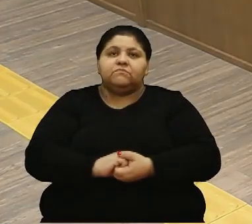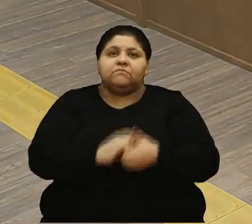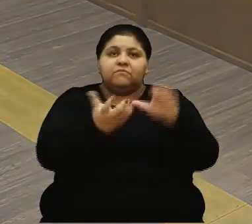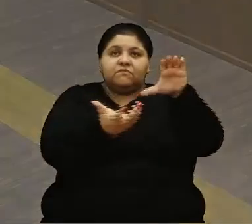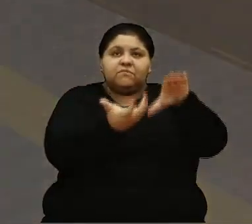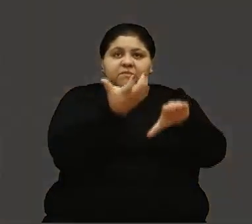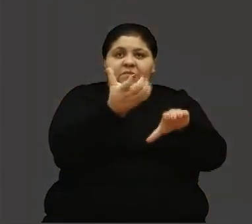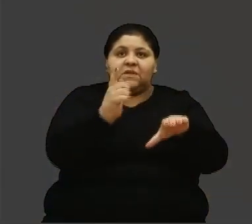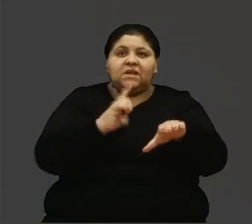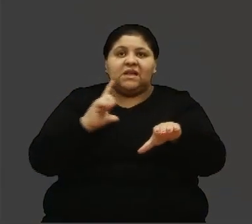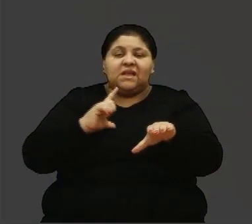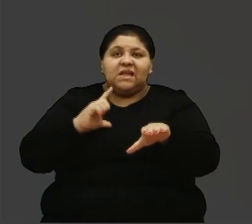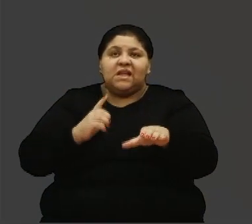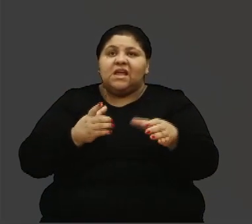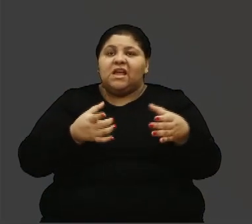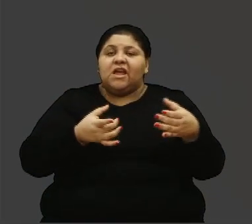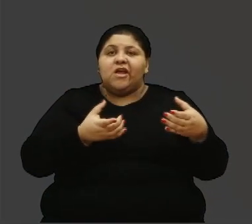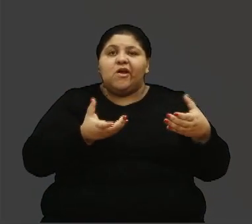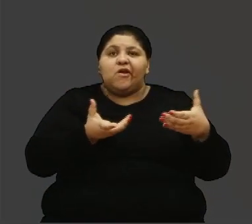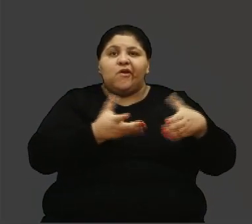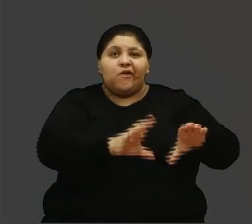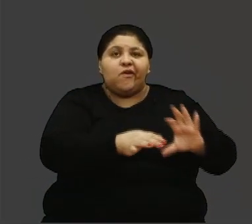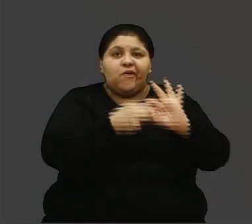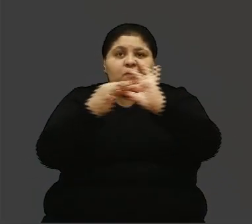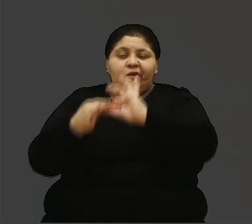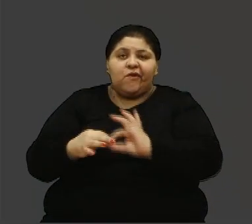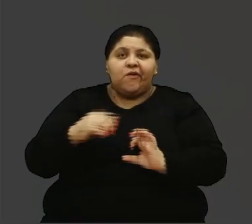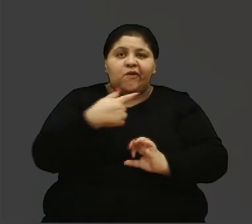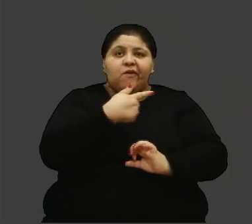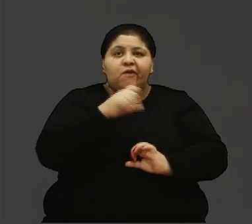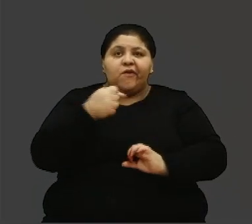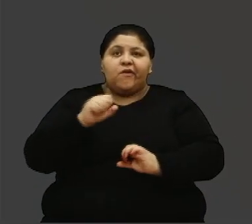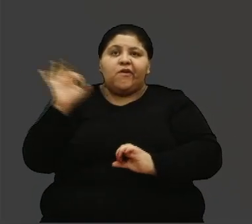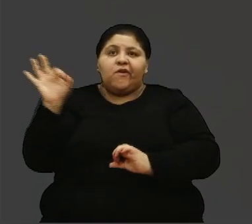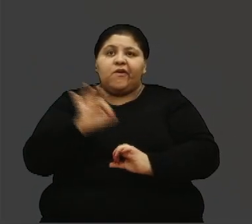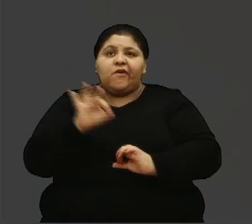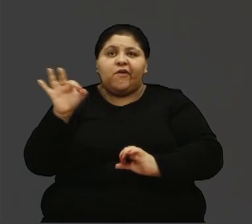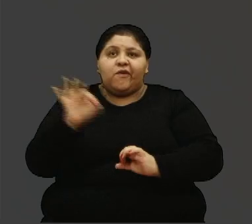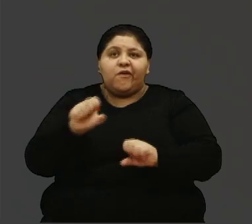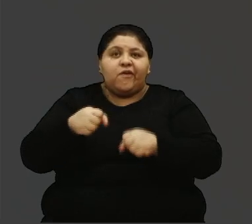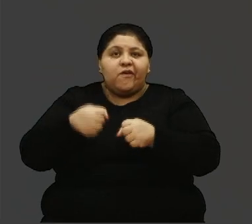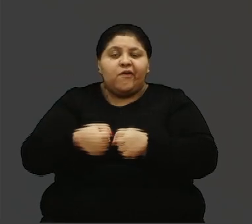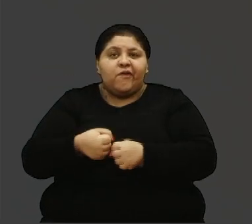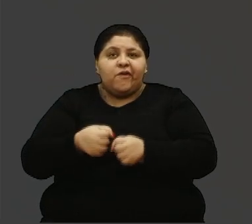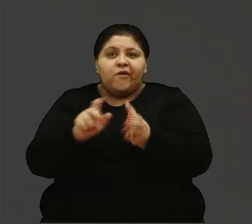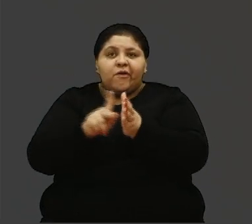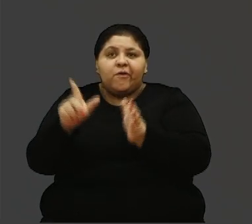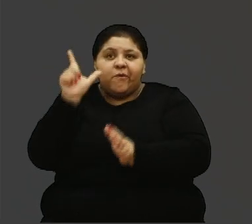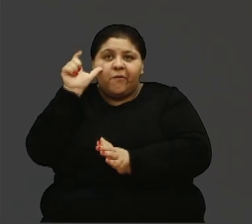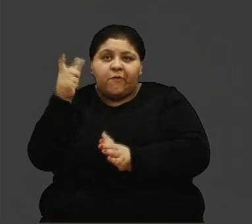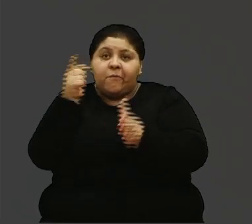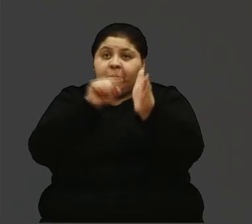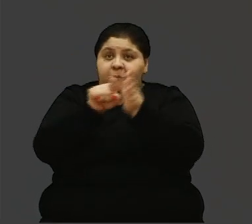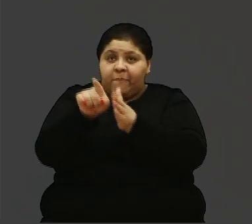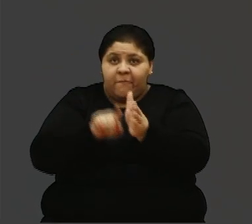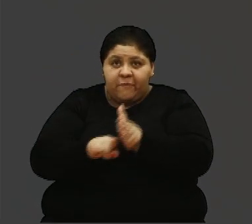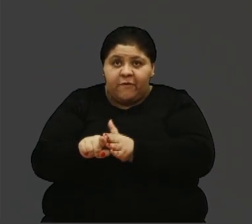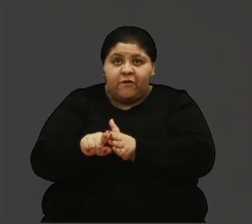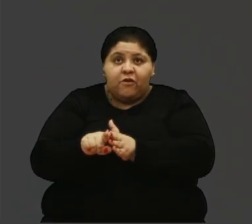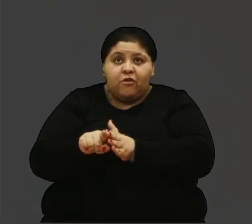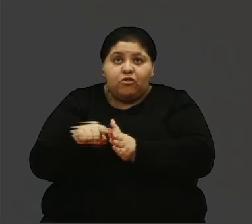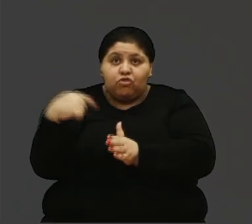tem alta reprovação e é associado por 78% à defesa dos próprios interesses, segundo pesquisa que saiu sobre o nosso